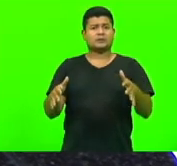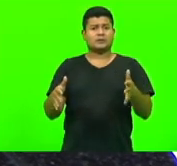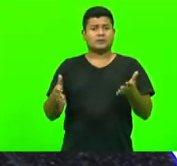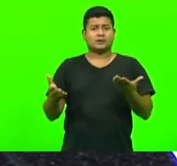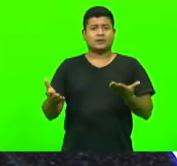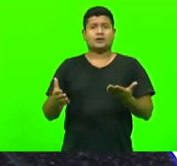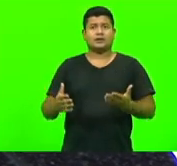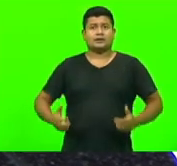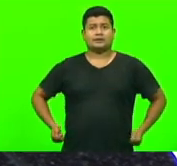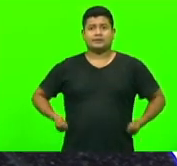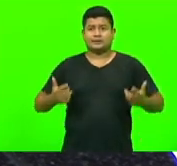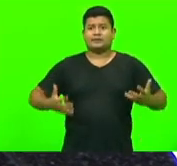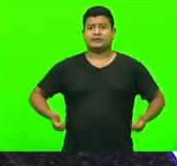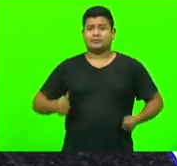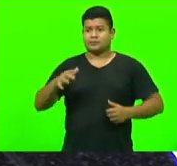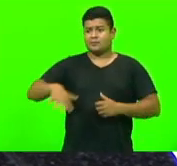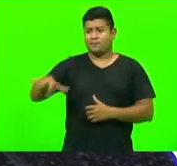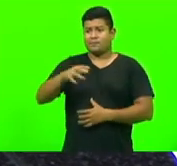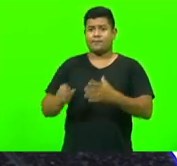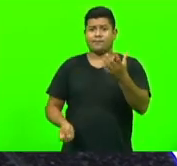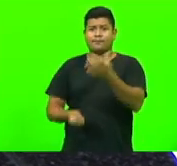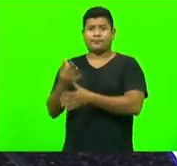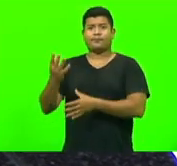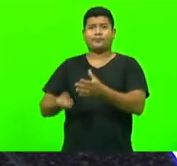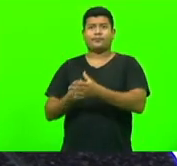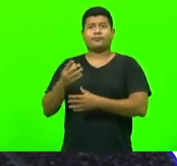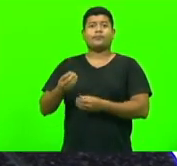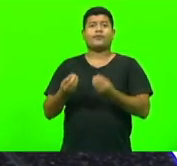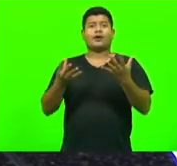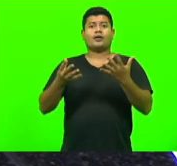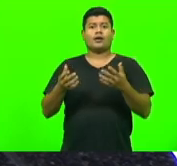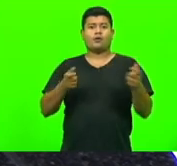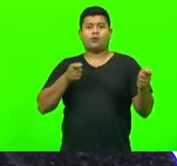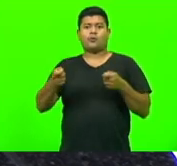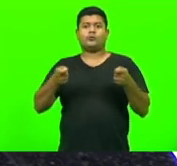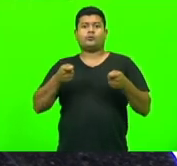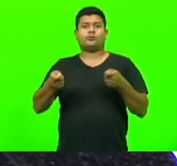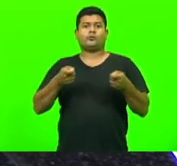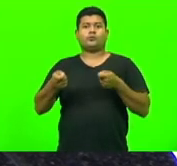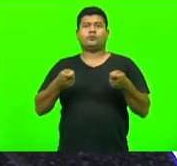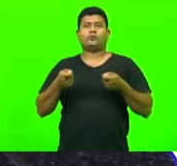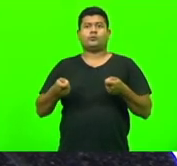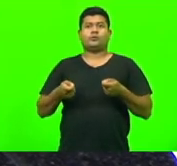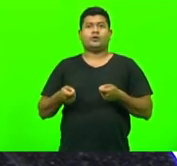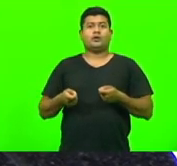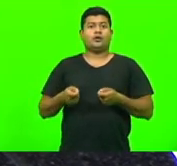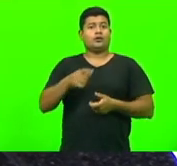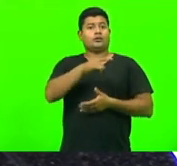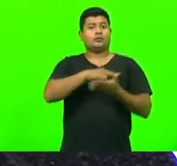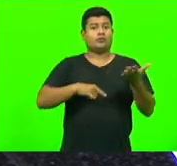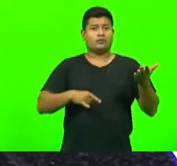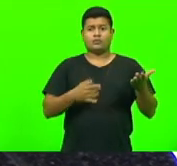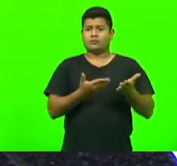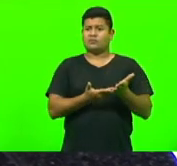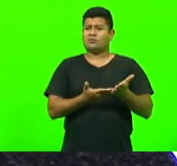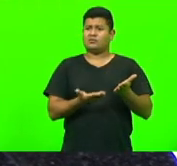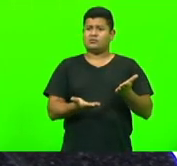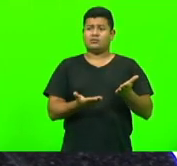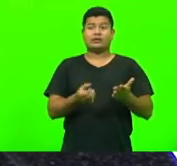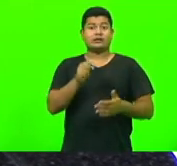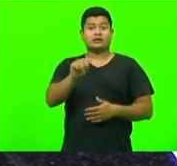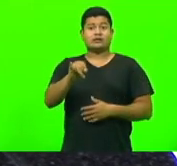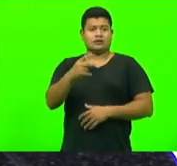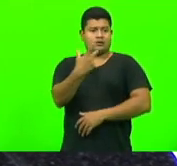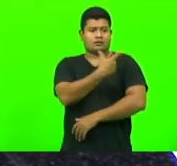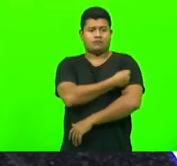para o setor produtivo, para ficar controlando um documento, que se a vacina funciona, funciona, eu estou vacinado